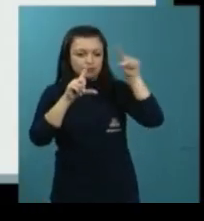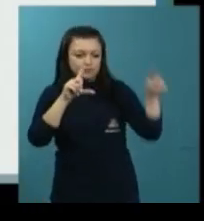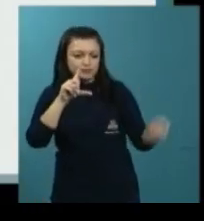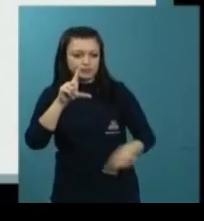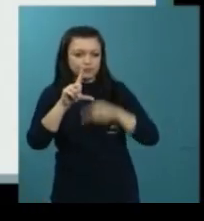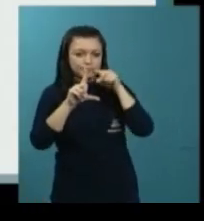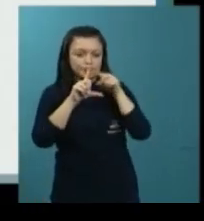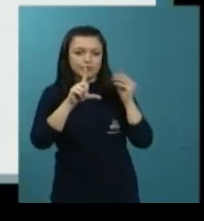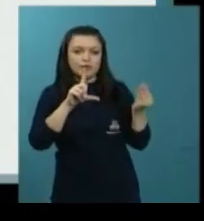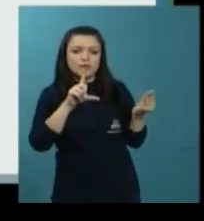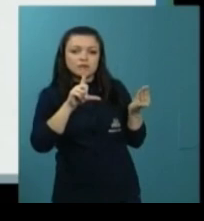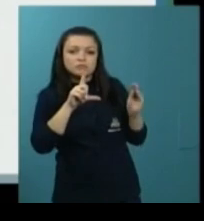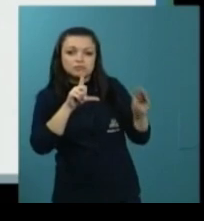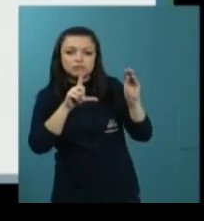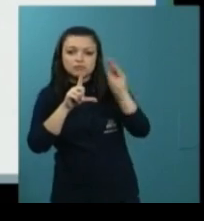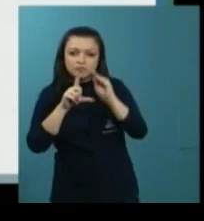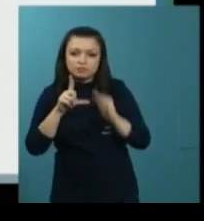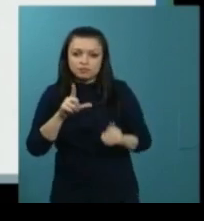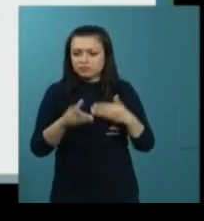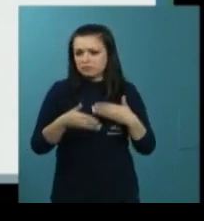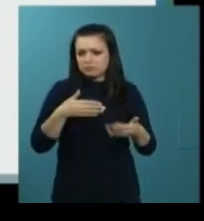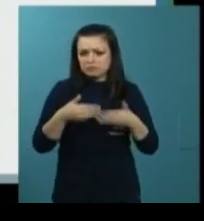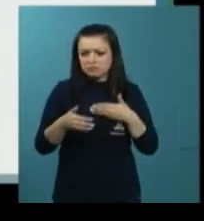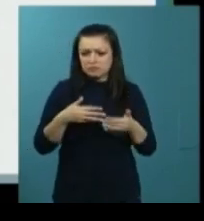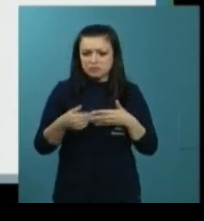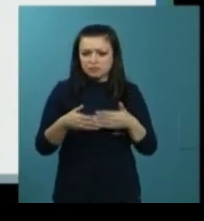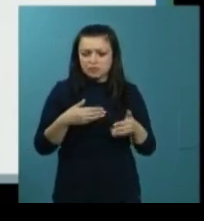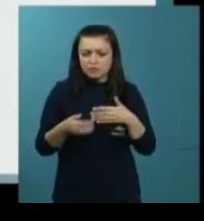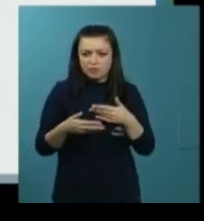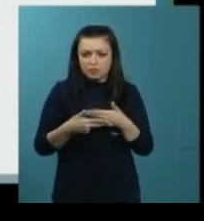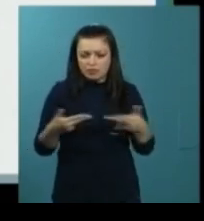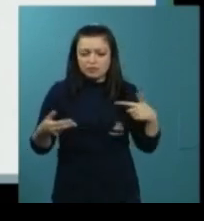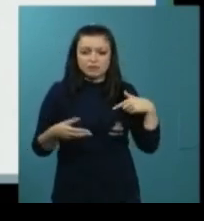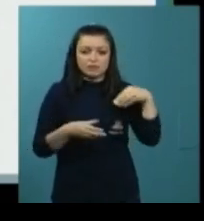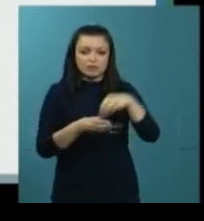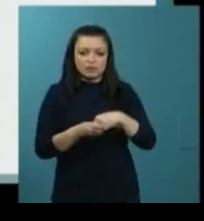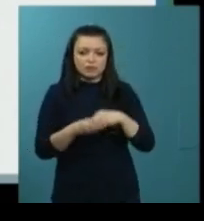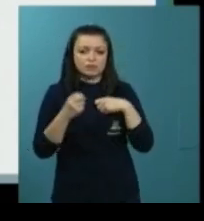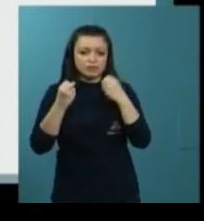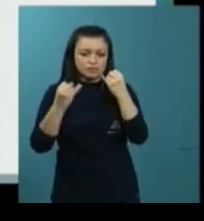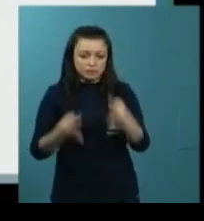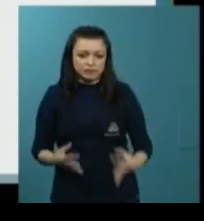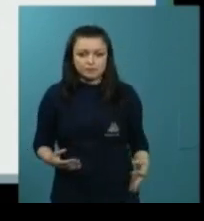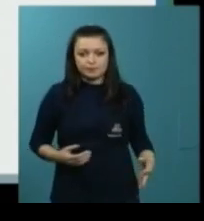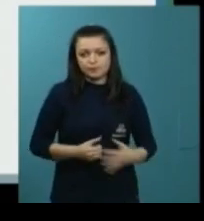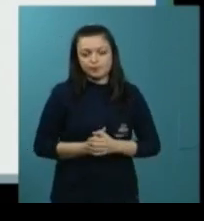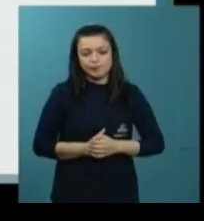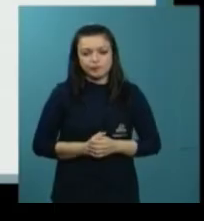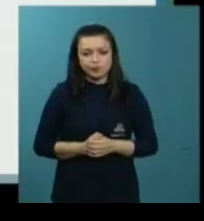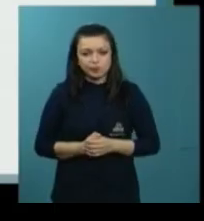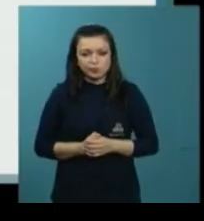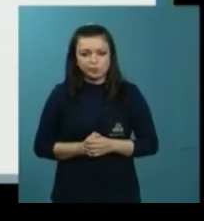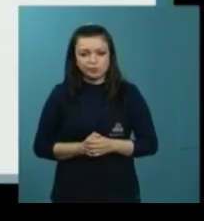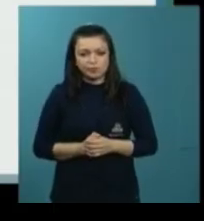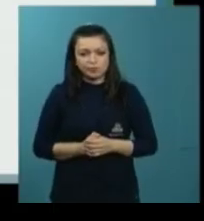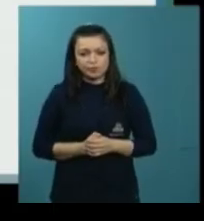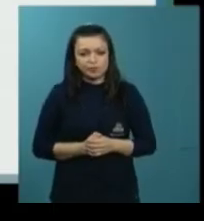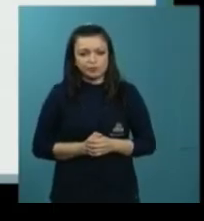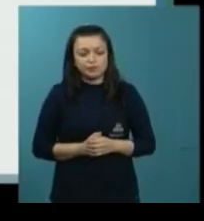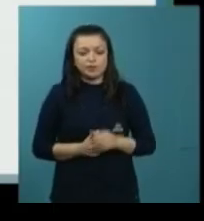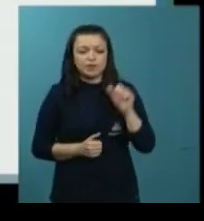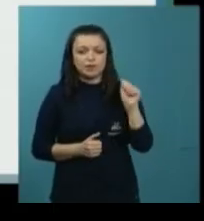fechada, colocaremos em qualquer ordem os seus elementos. Por